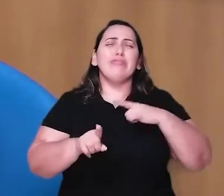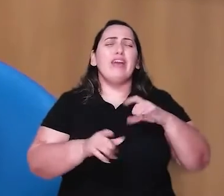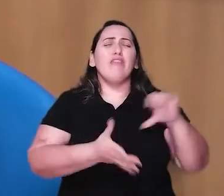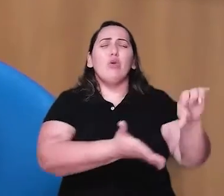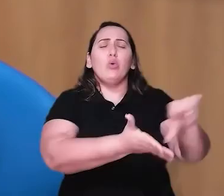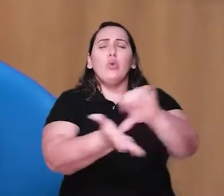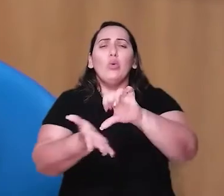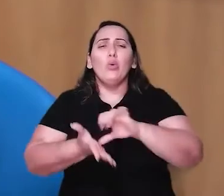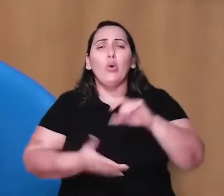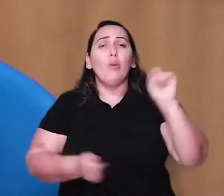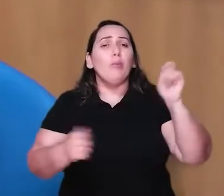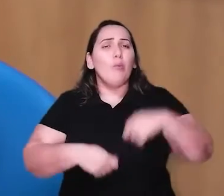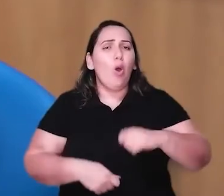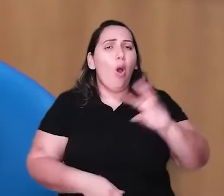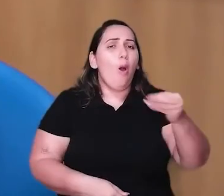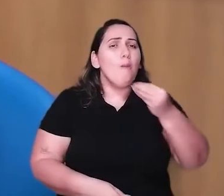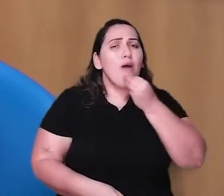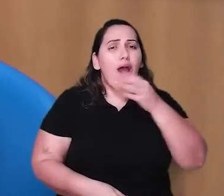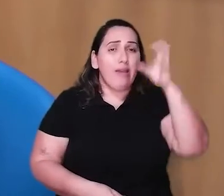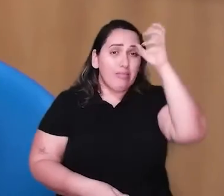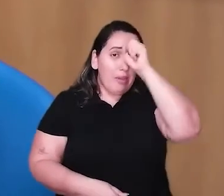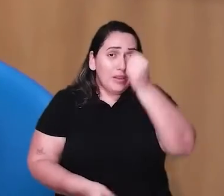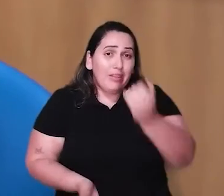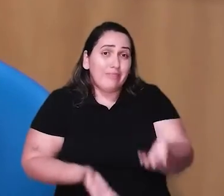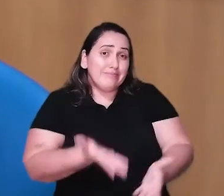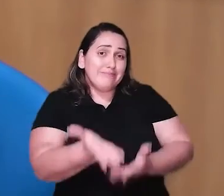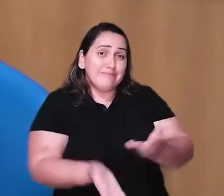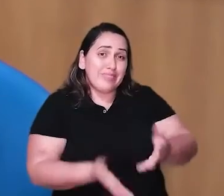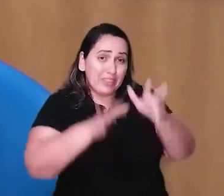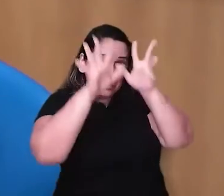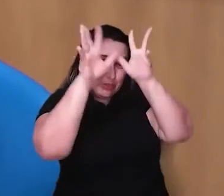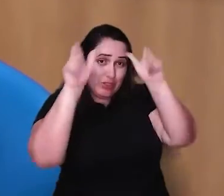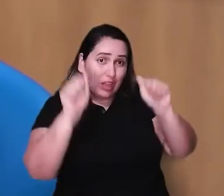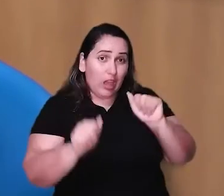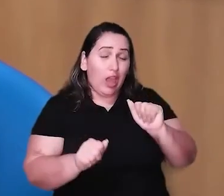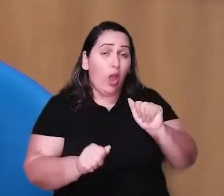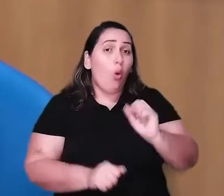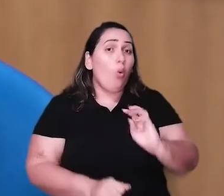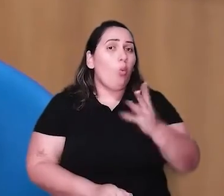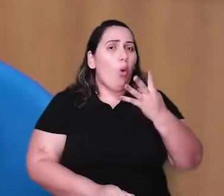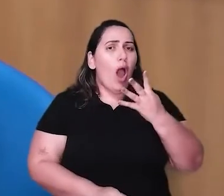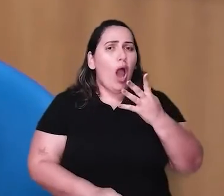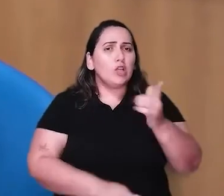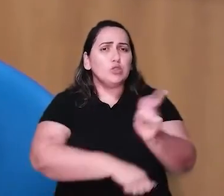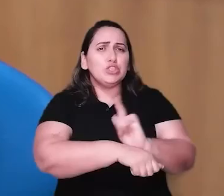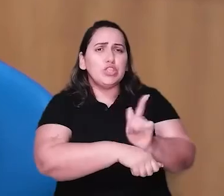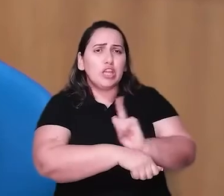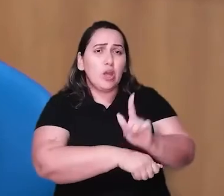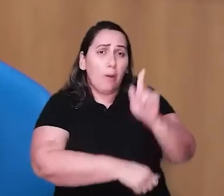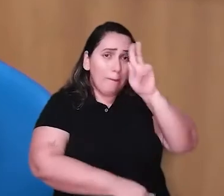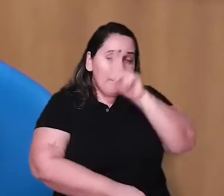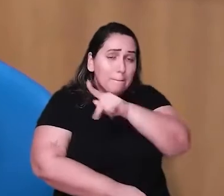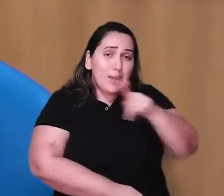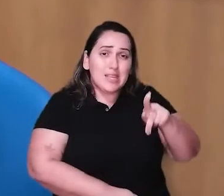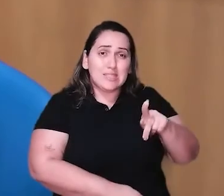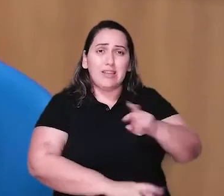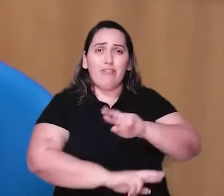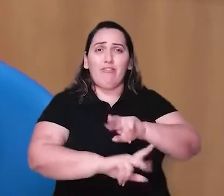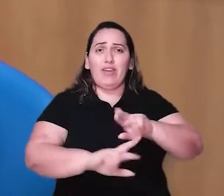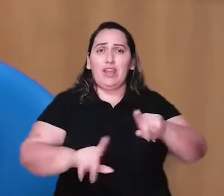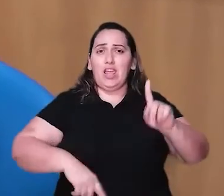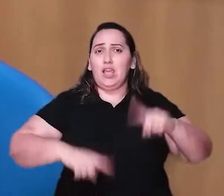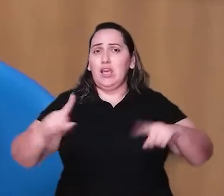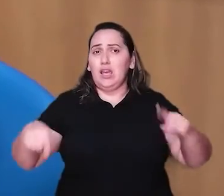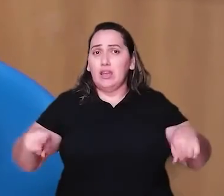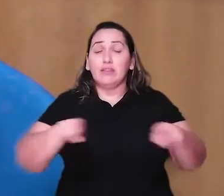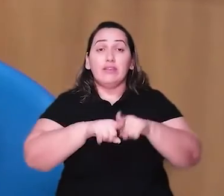aqui, de aprender muito, não só com os vários colegas das várias composições, eu tive a oportunidade de